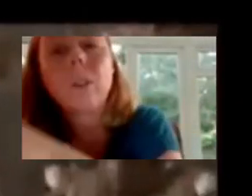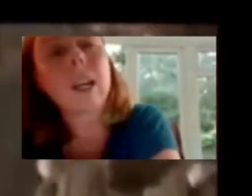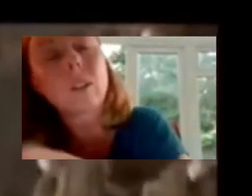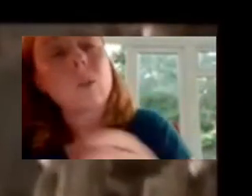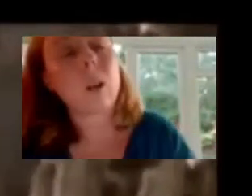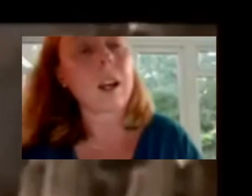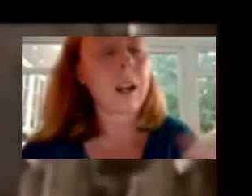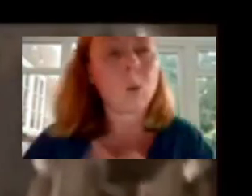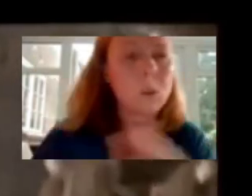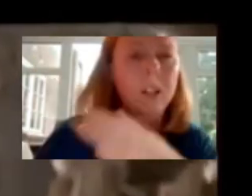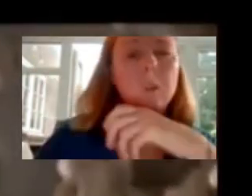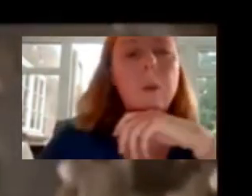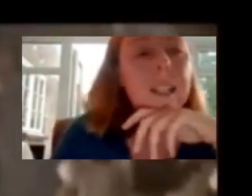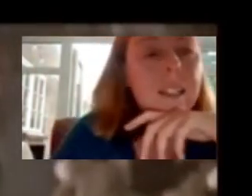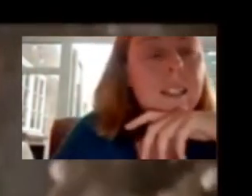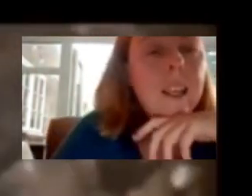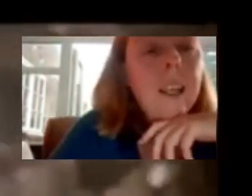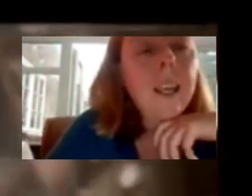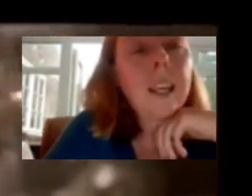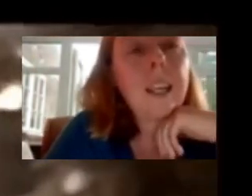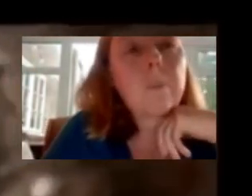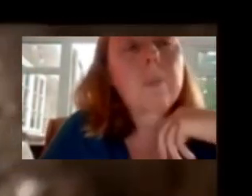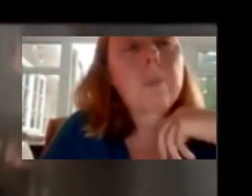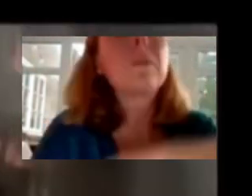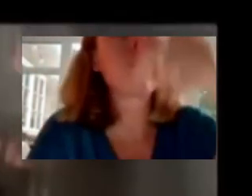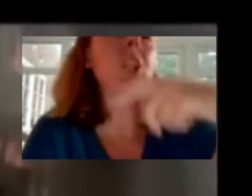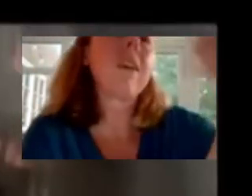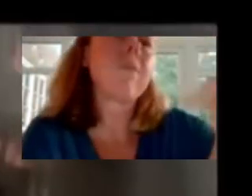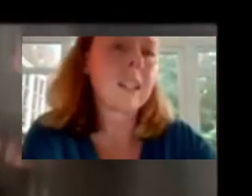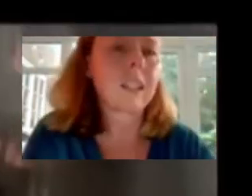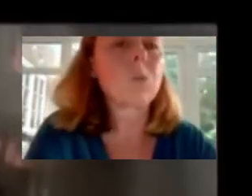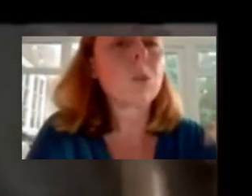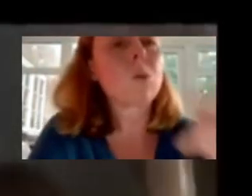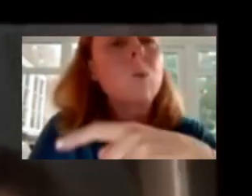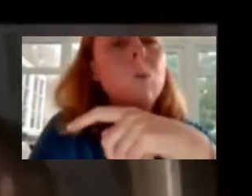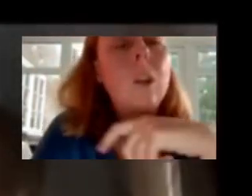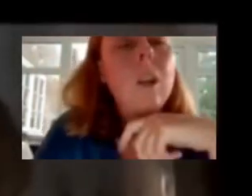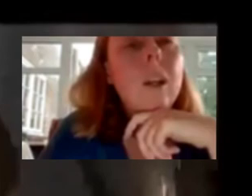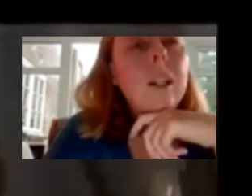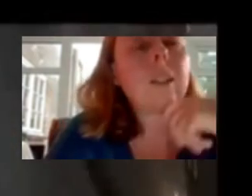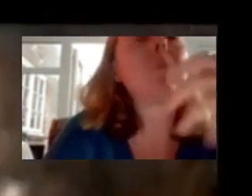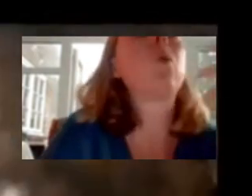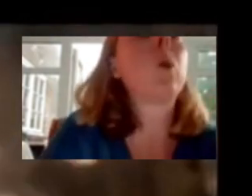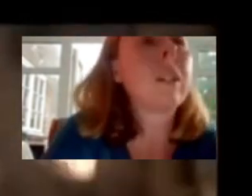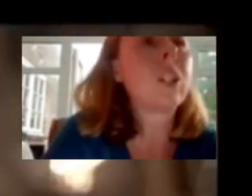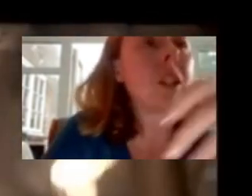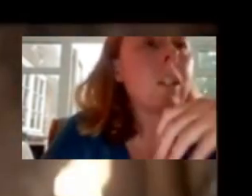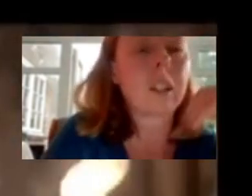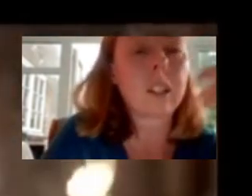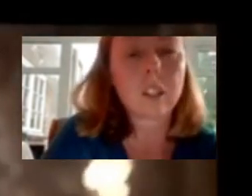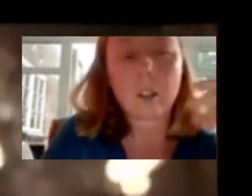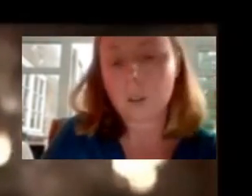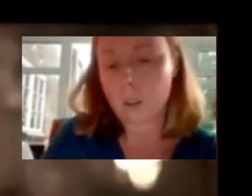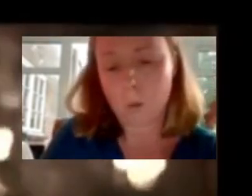visual ligado a um certo país. E principalmente revisitando o assunto depois